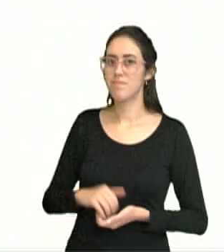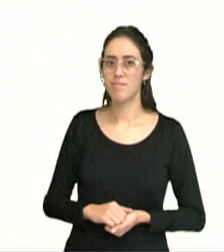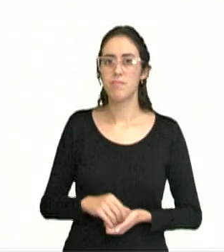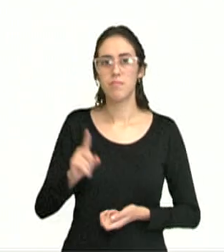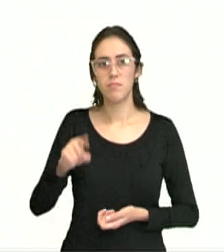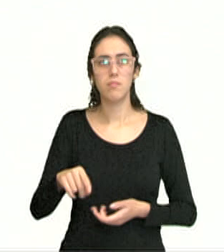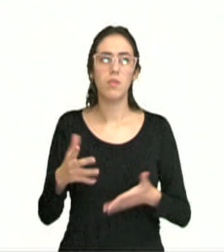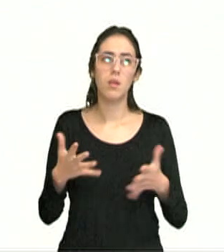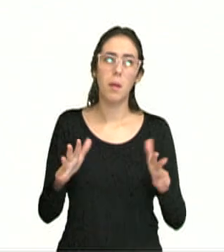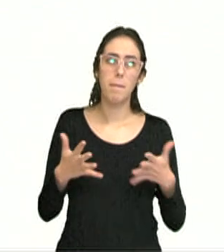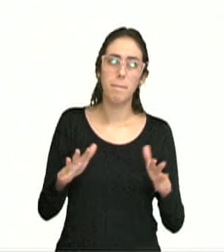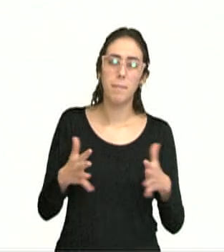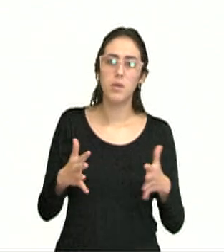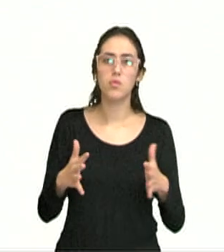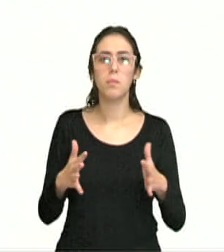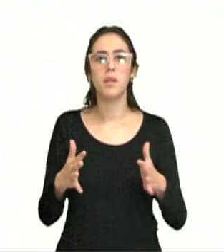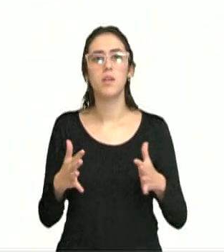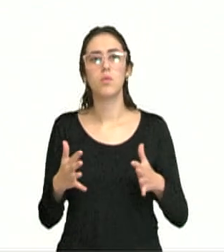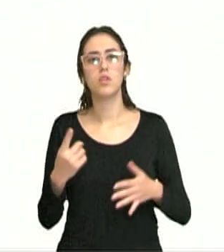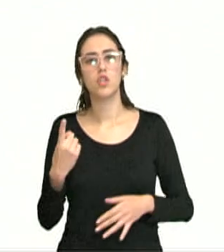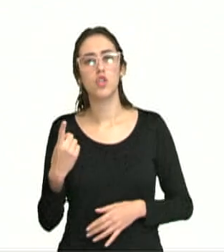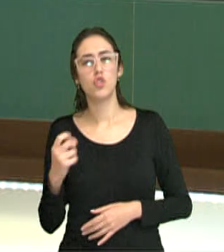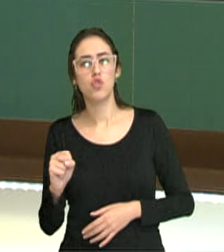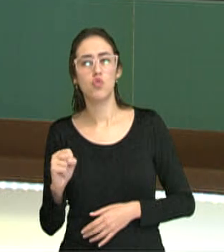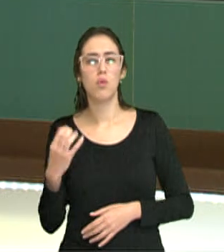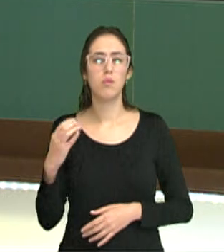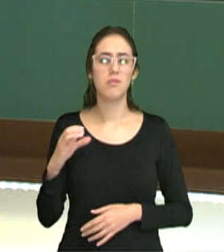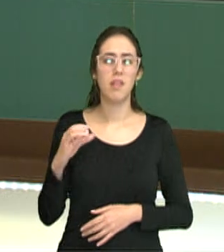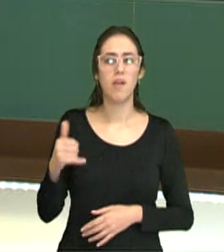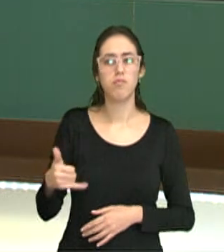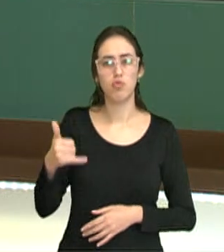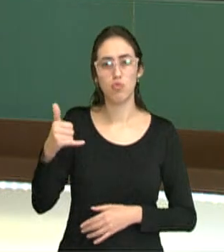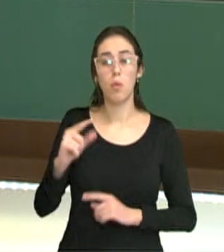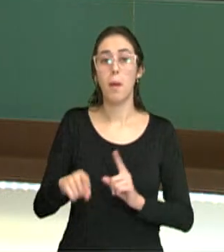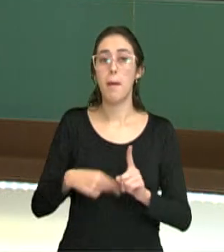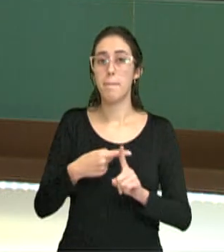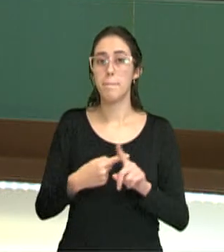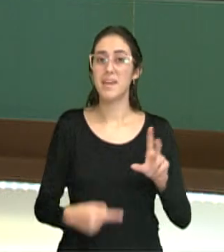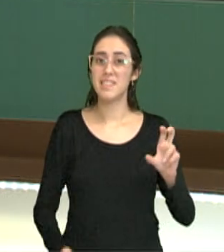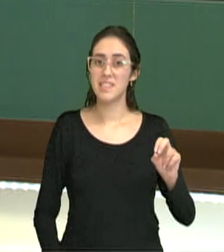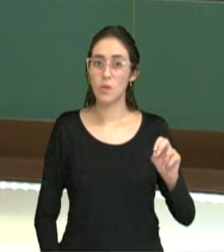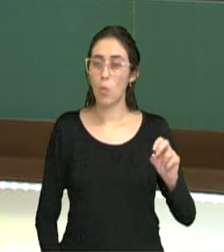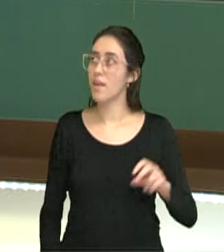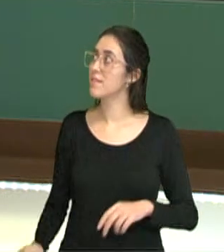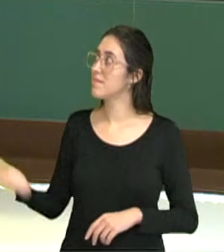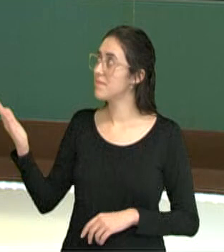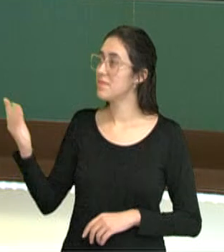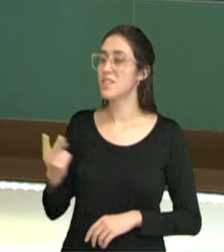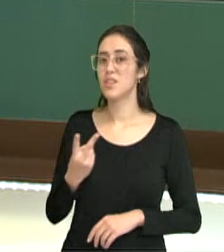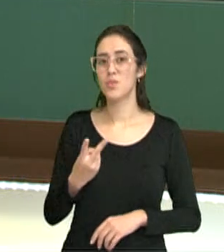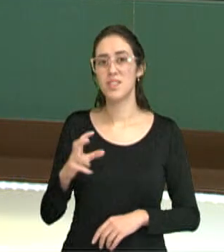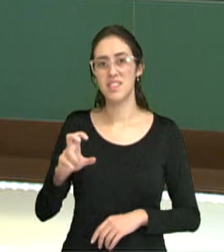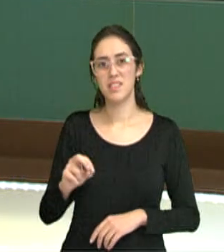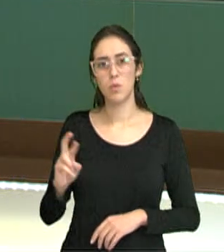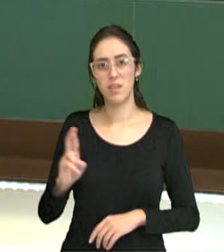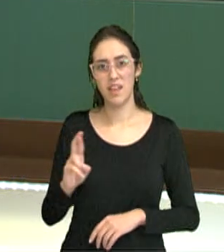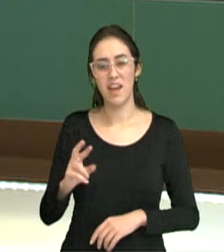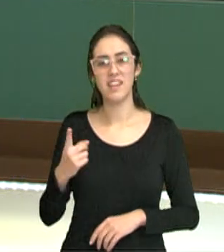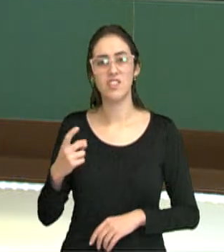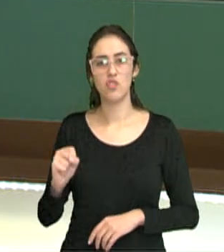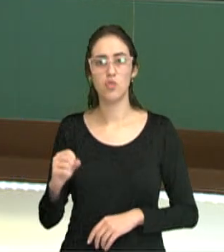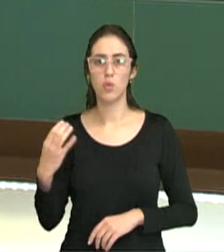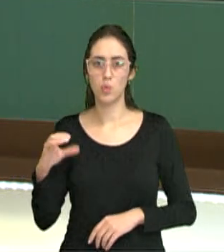aproximadamente 18 centavos de juro, mais os 50, então ela tem 250 e 18 no mês de